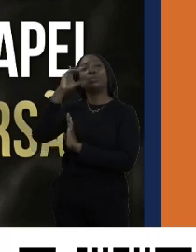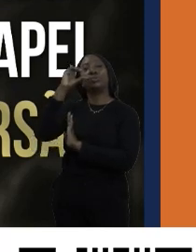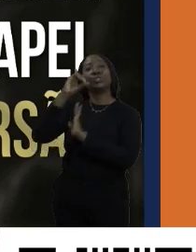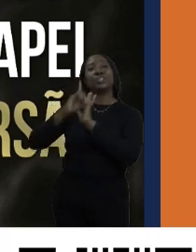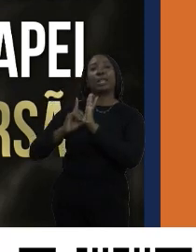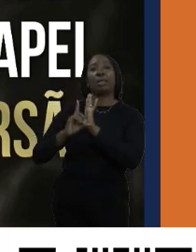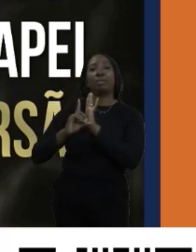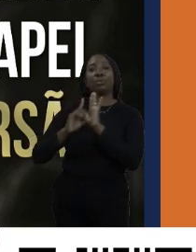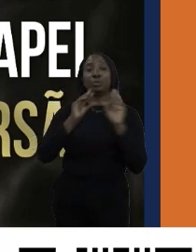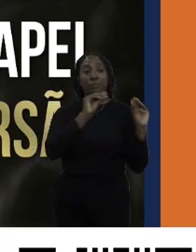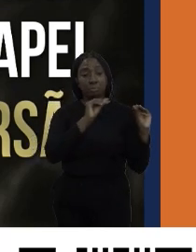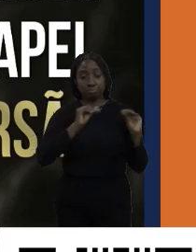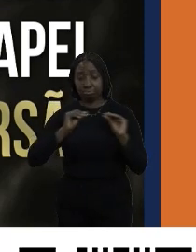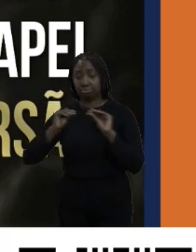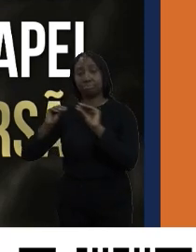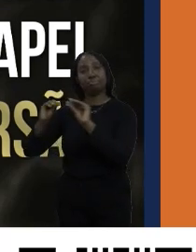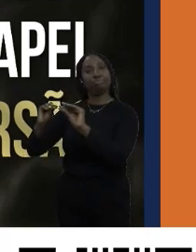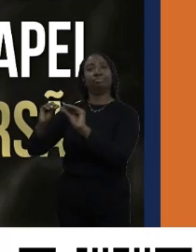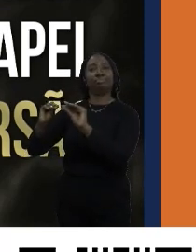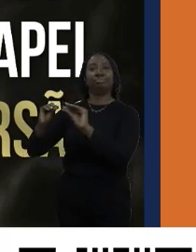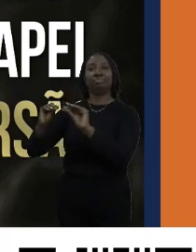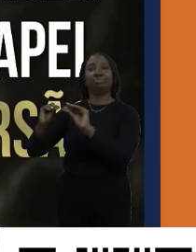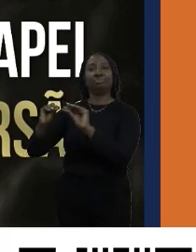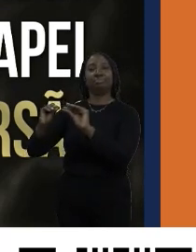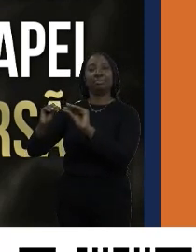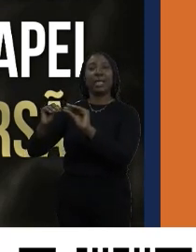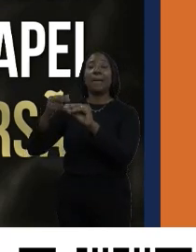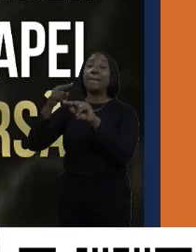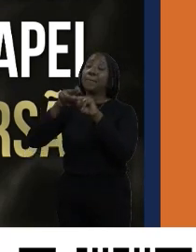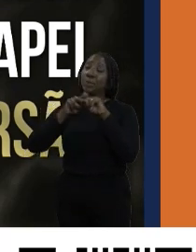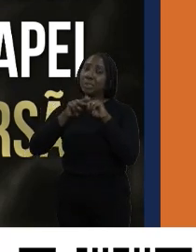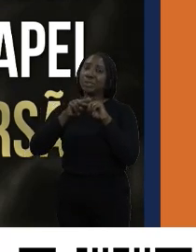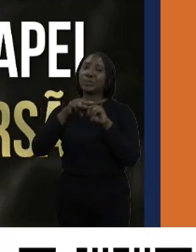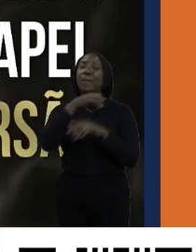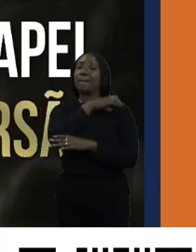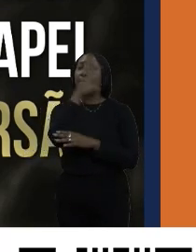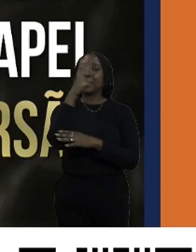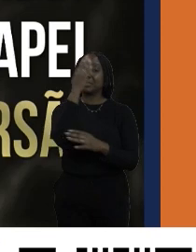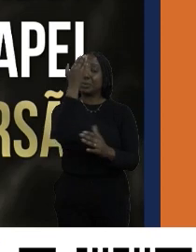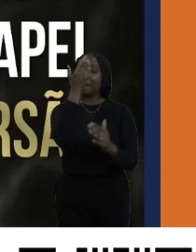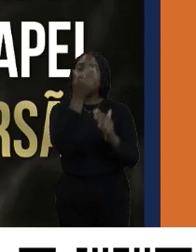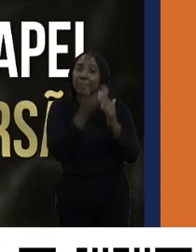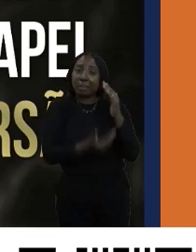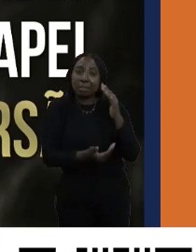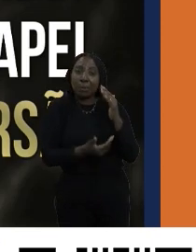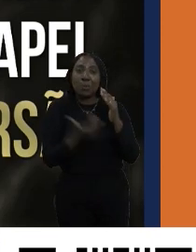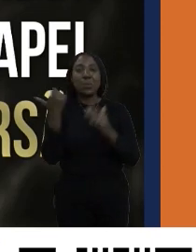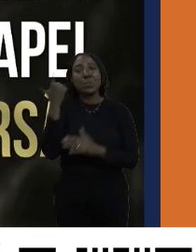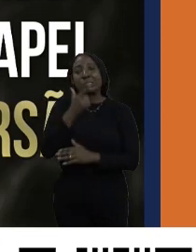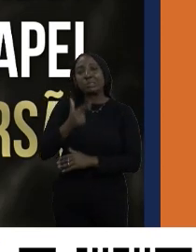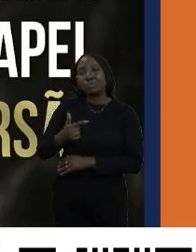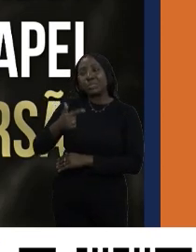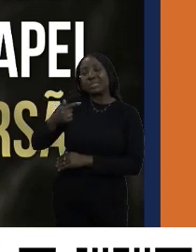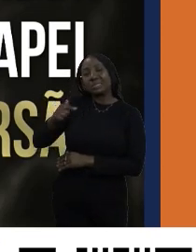fomos colocados ali dentro e não deu certo. O Brasil perdeu os jogos, ficamos em sétimo lugar.